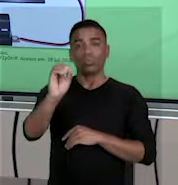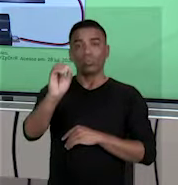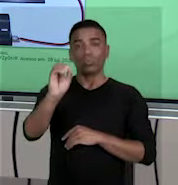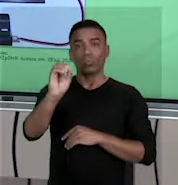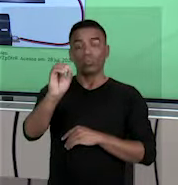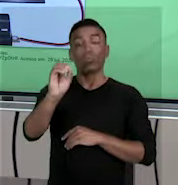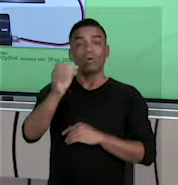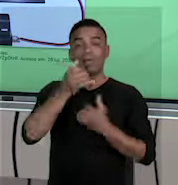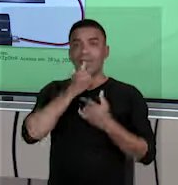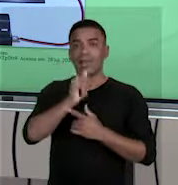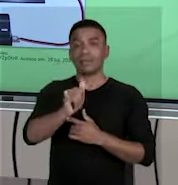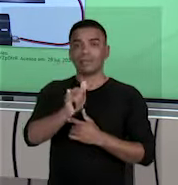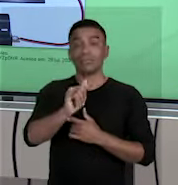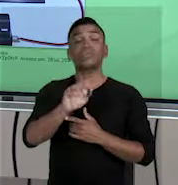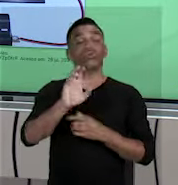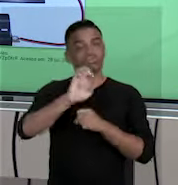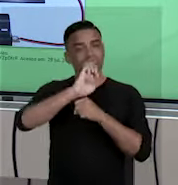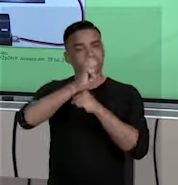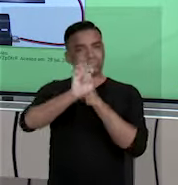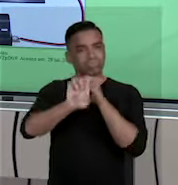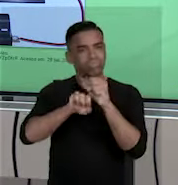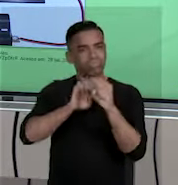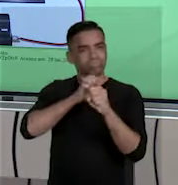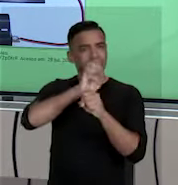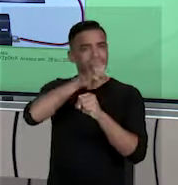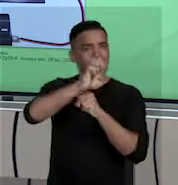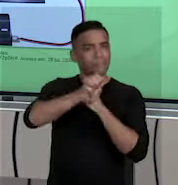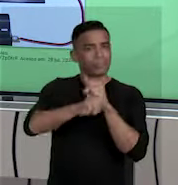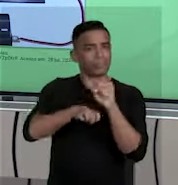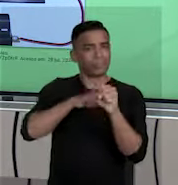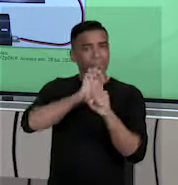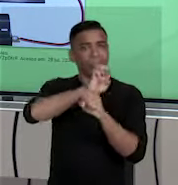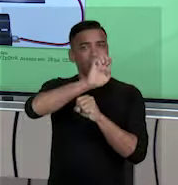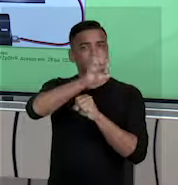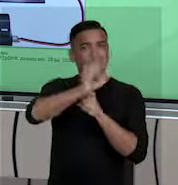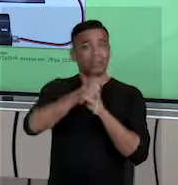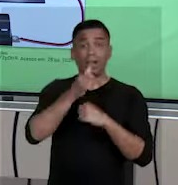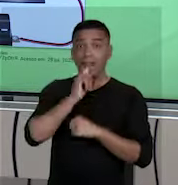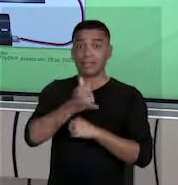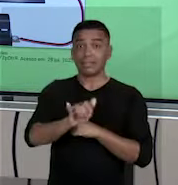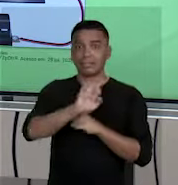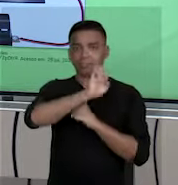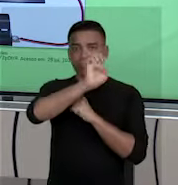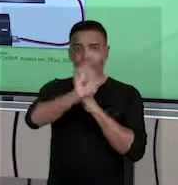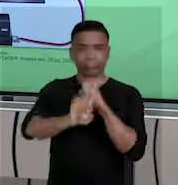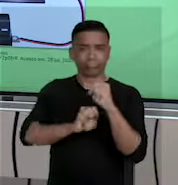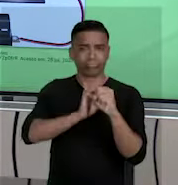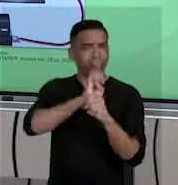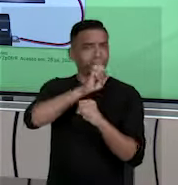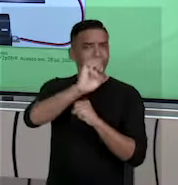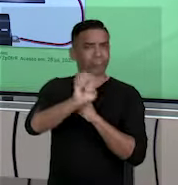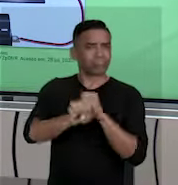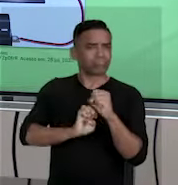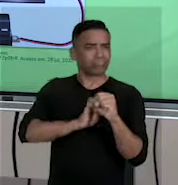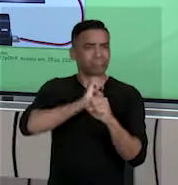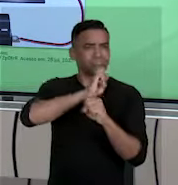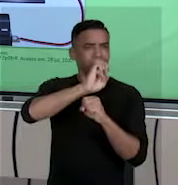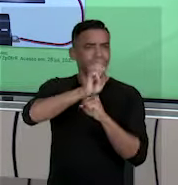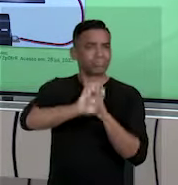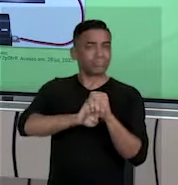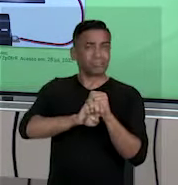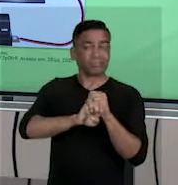elétrons naquele circuito. Ou seja, corrente elétrica está sendo gerada e